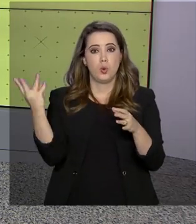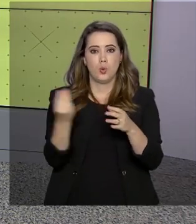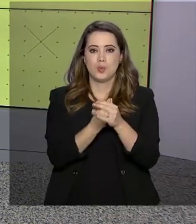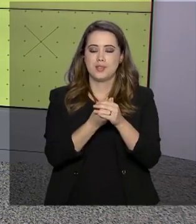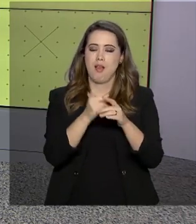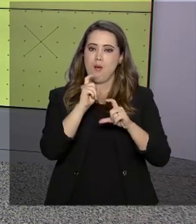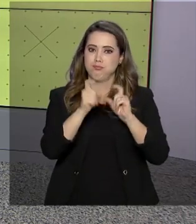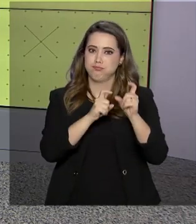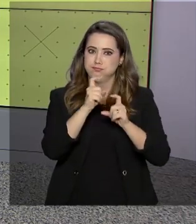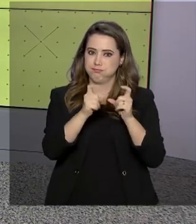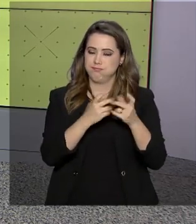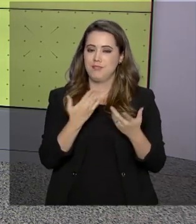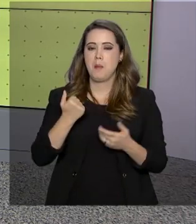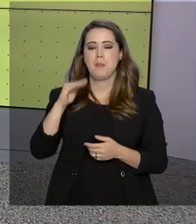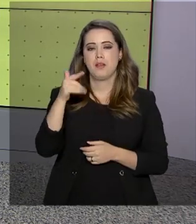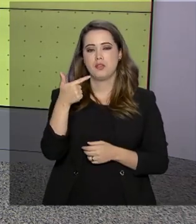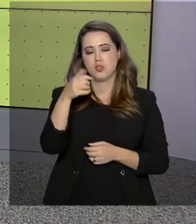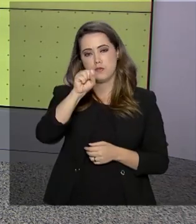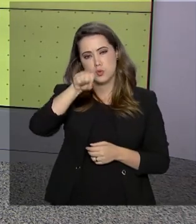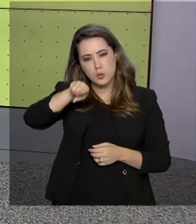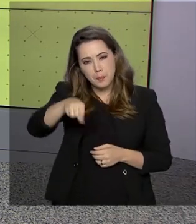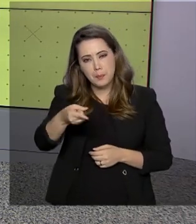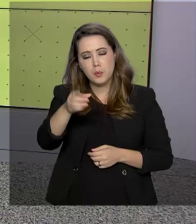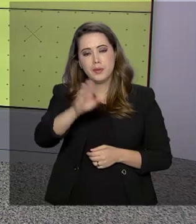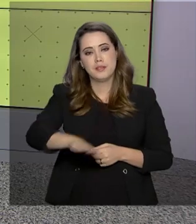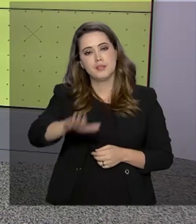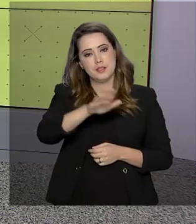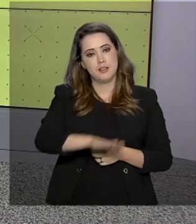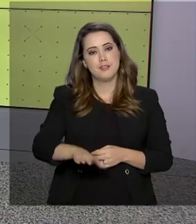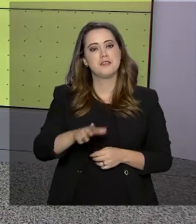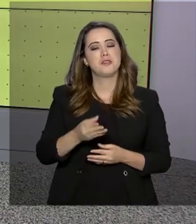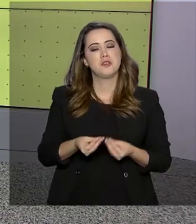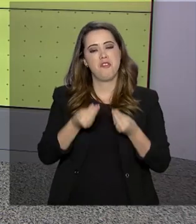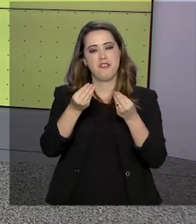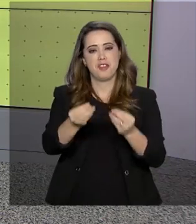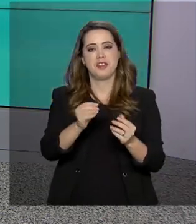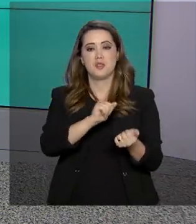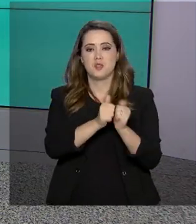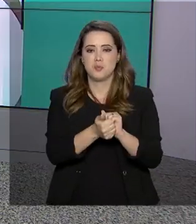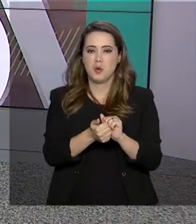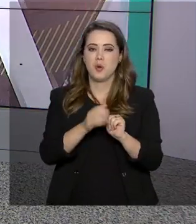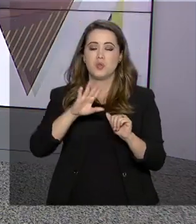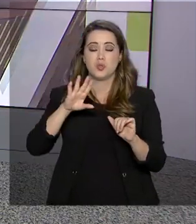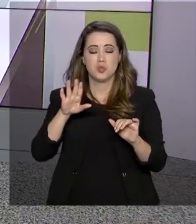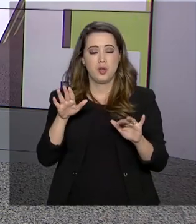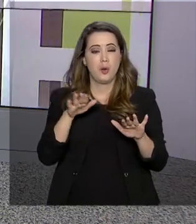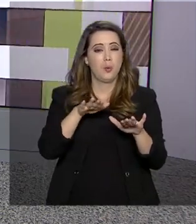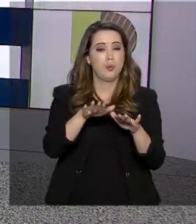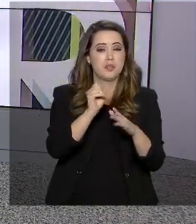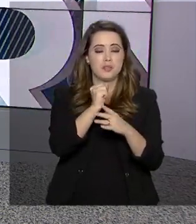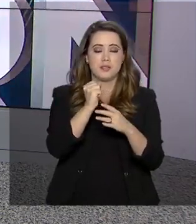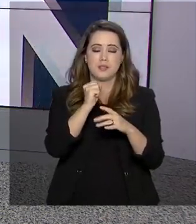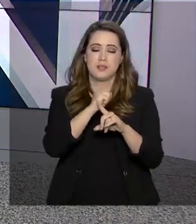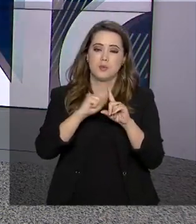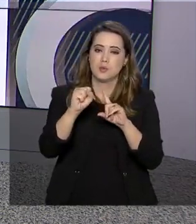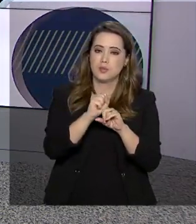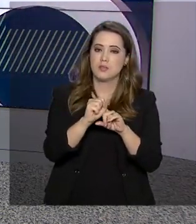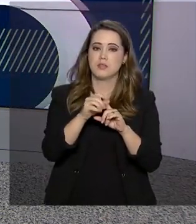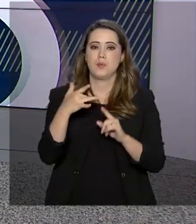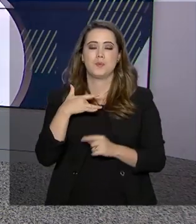atende mais de 28 mil crianças e promove pelo esporte à inclusão social à saúde ea redução da